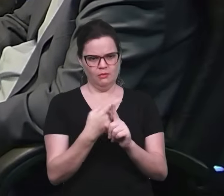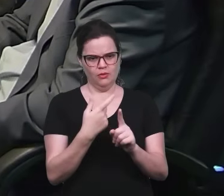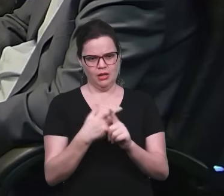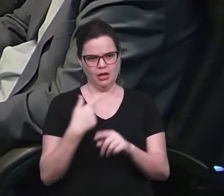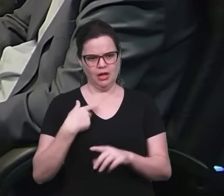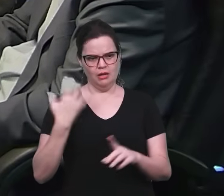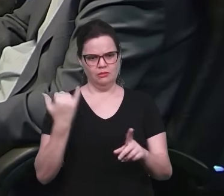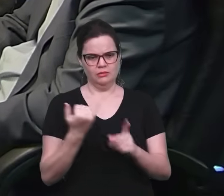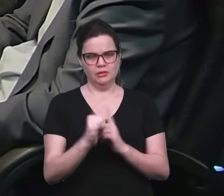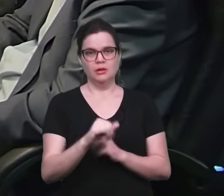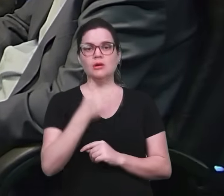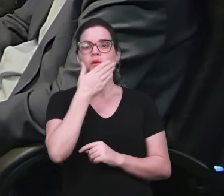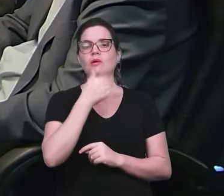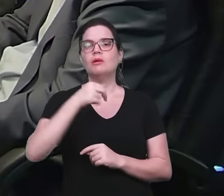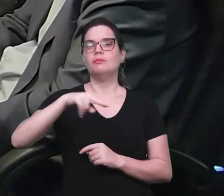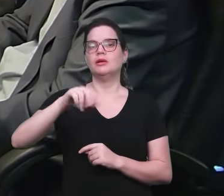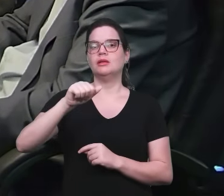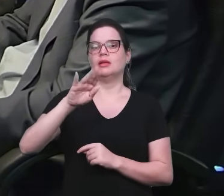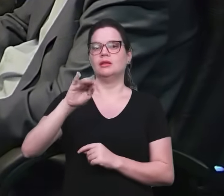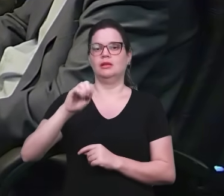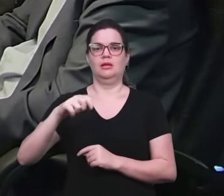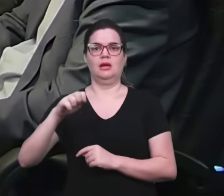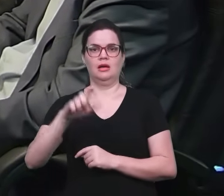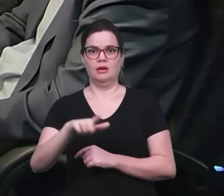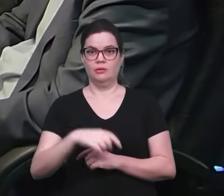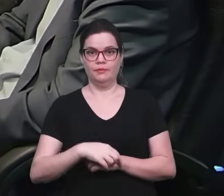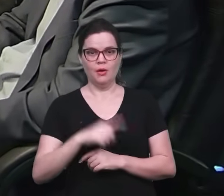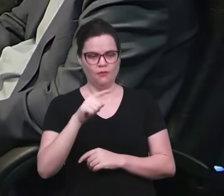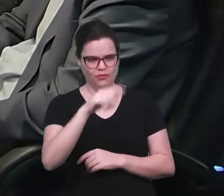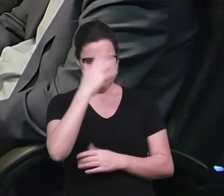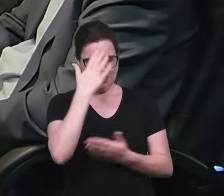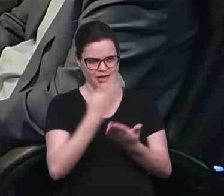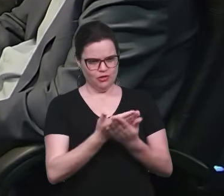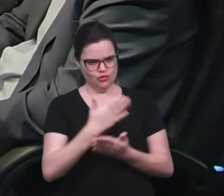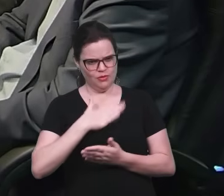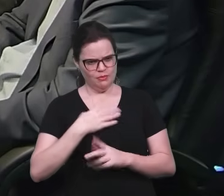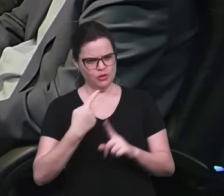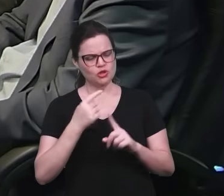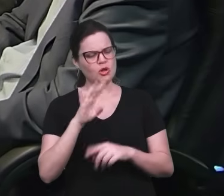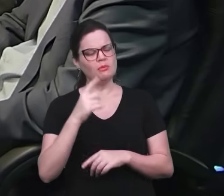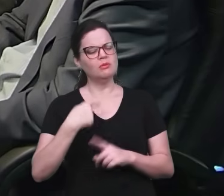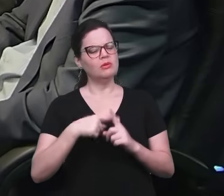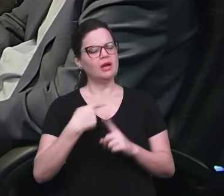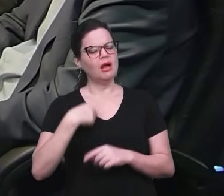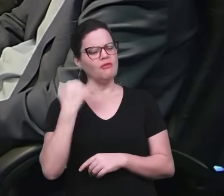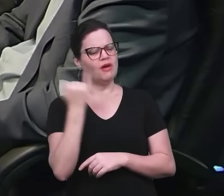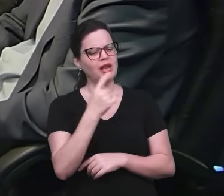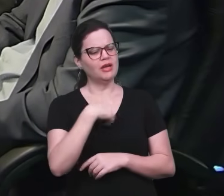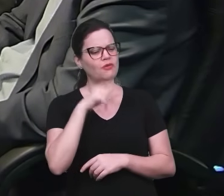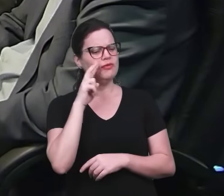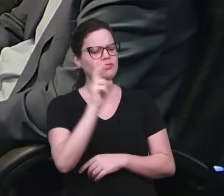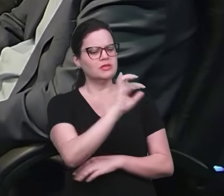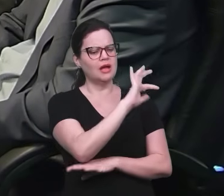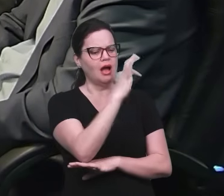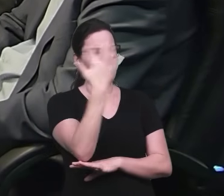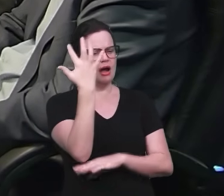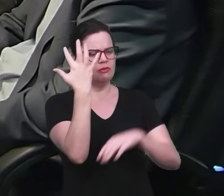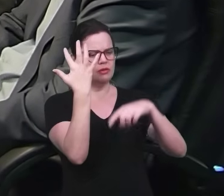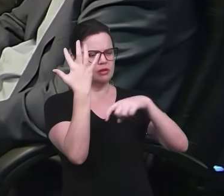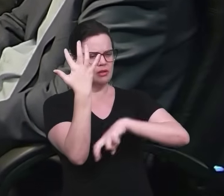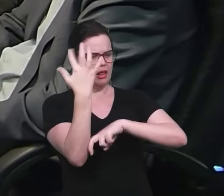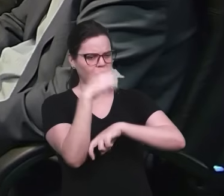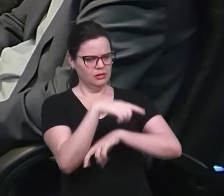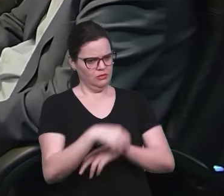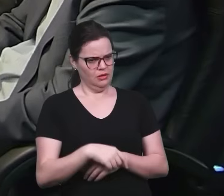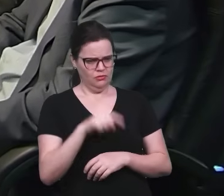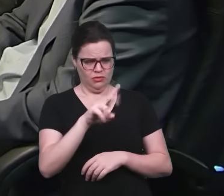figueira? Natanael, maiores coisas do que essa verás. Então, o que nós queremos dizer é o seguinte, para aqueles que estão